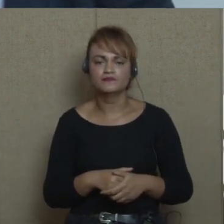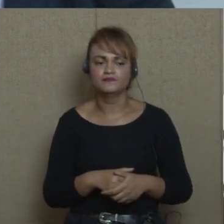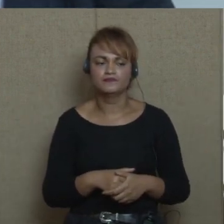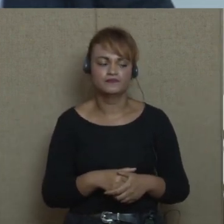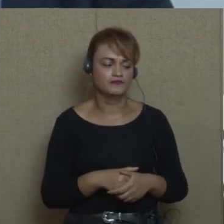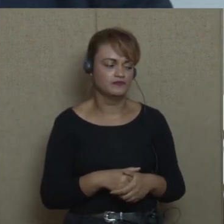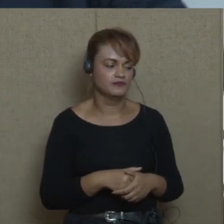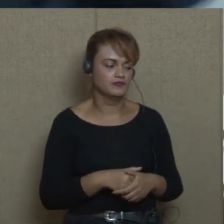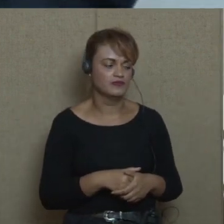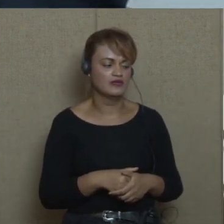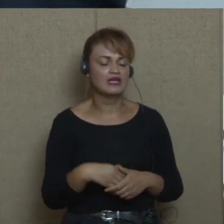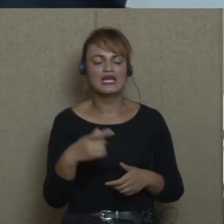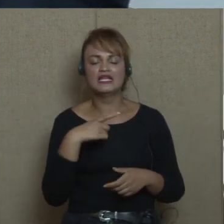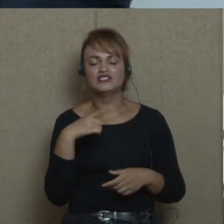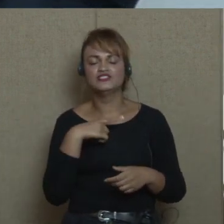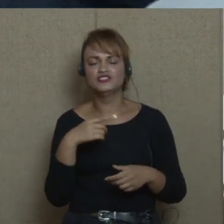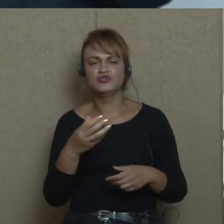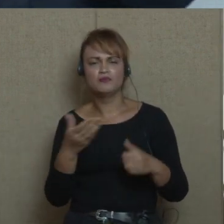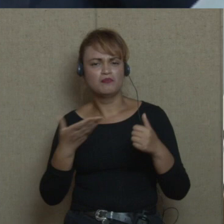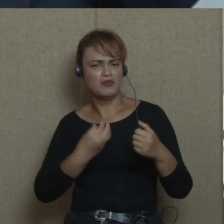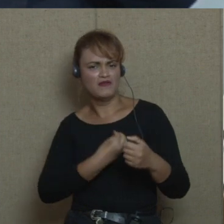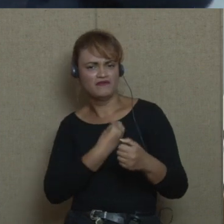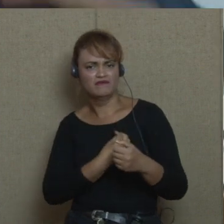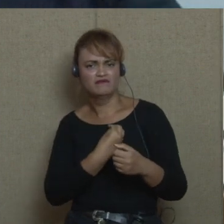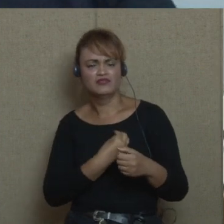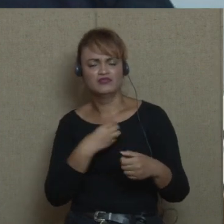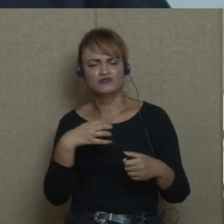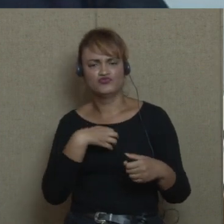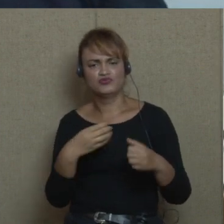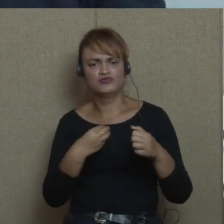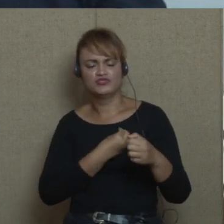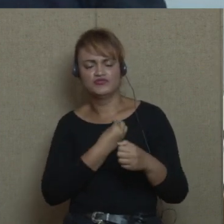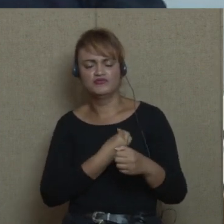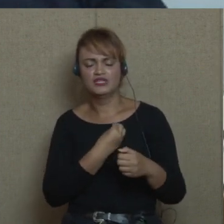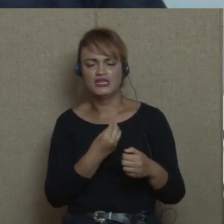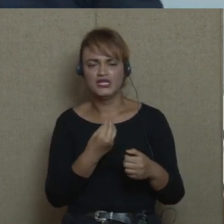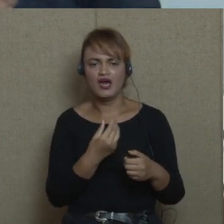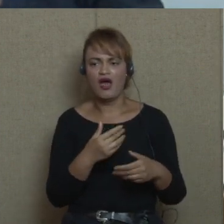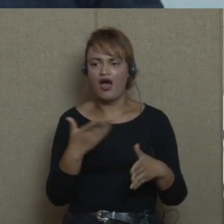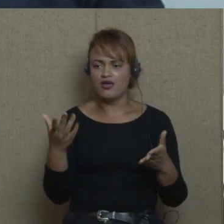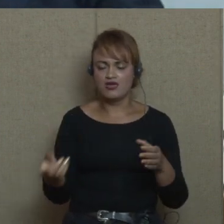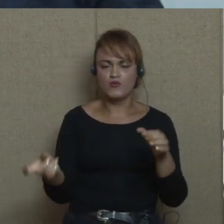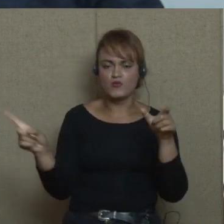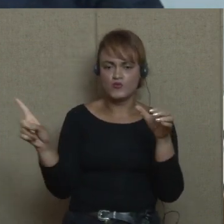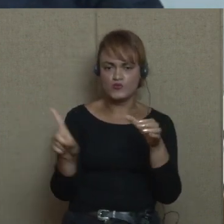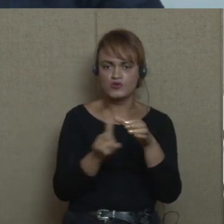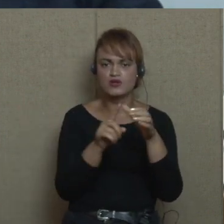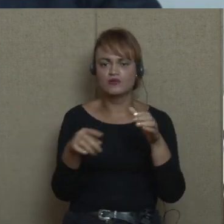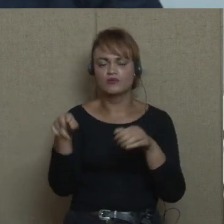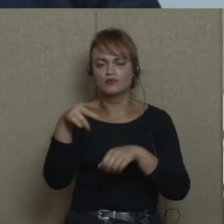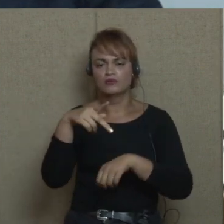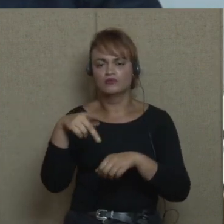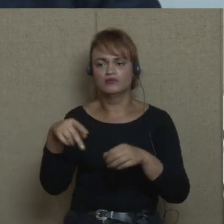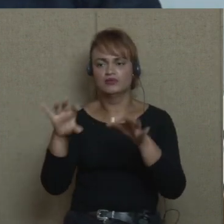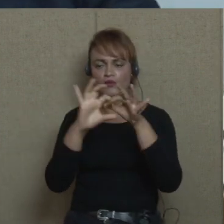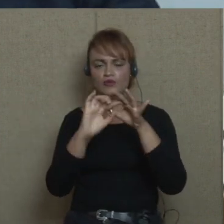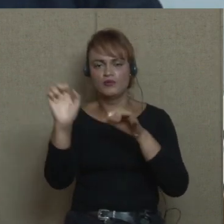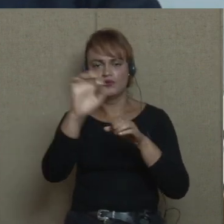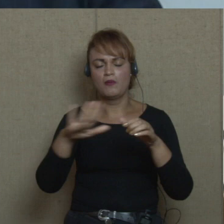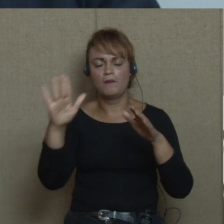Eles tinham um padrão de vida aqui e entraram na União Europeia e começaram a crescer